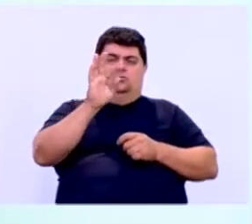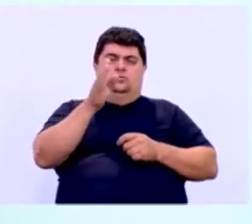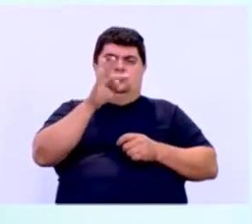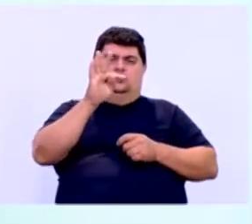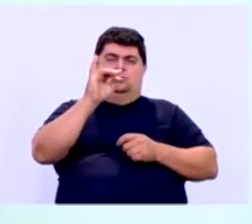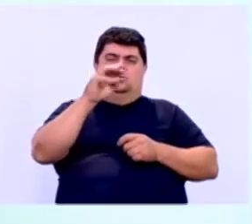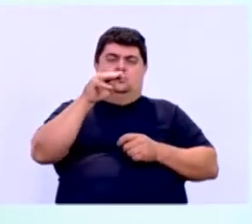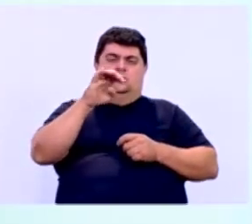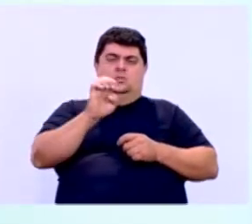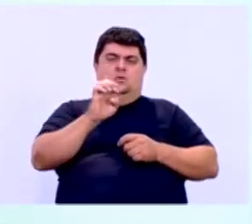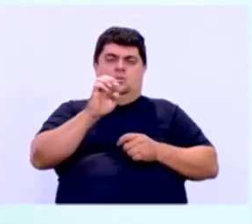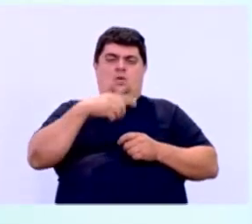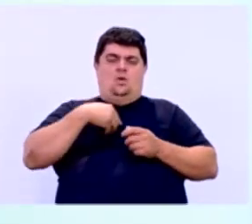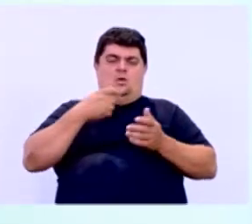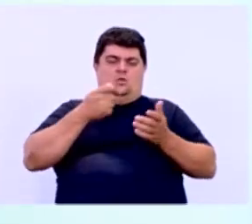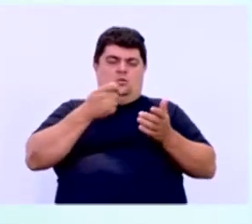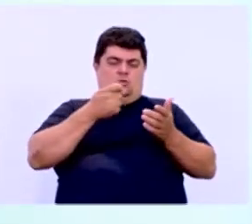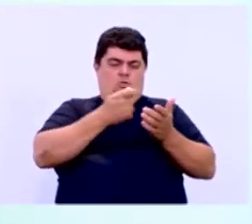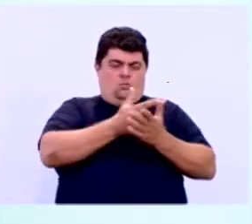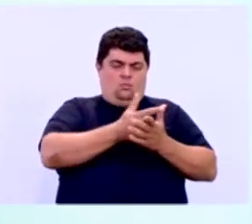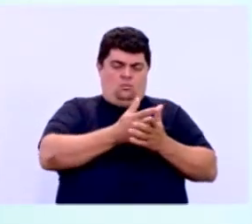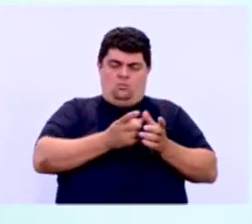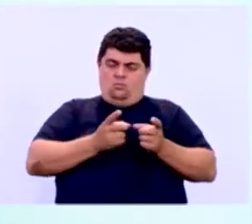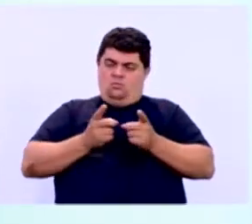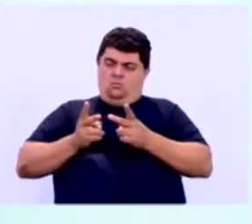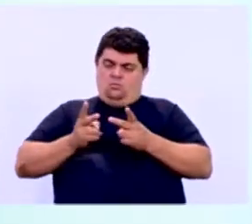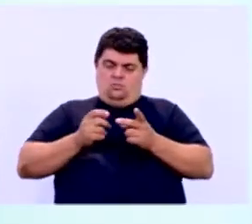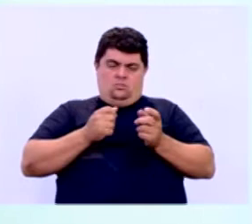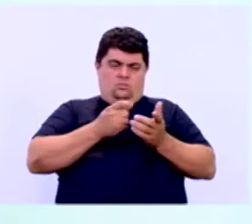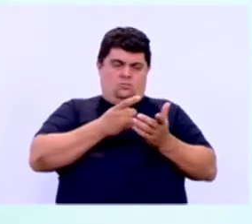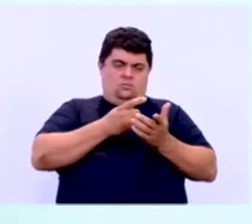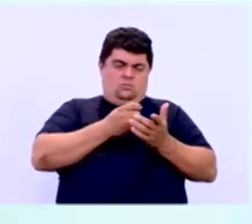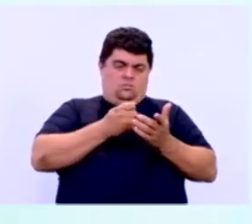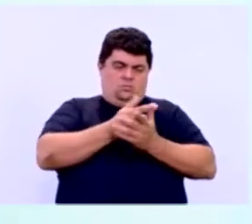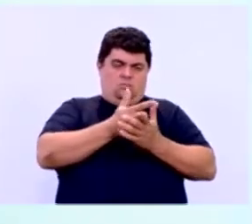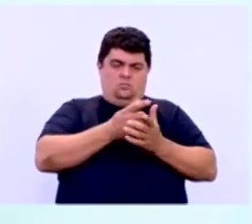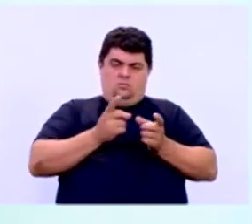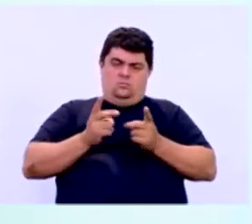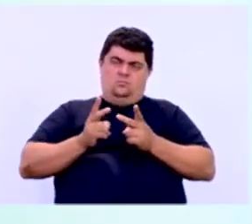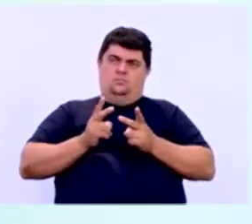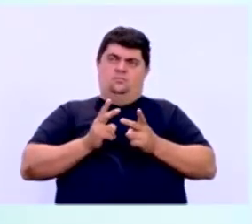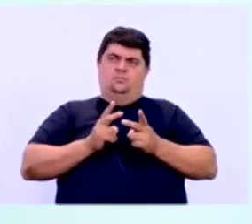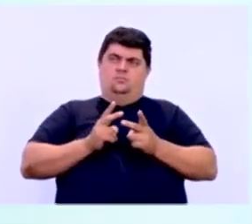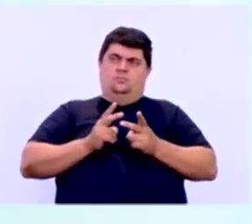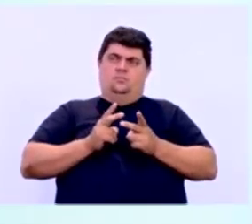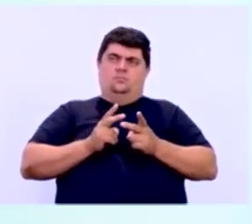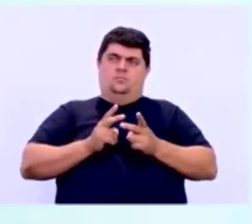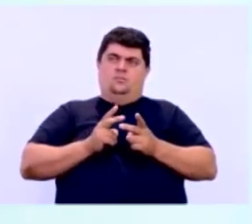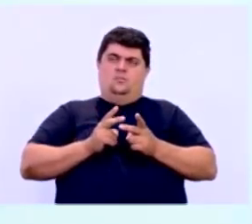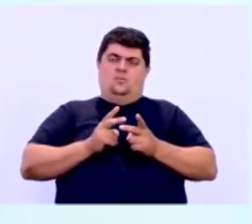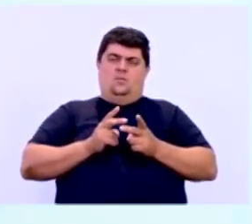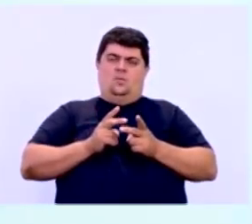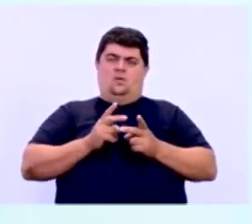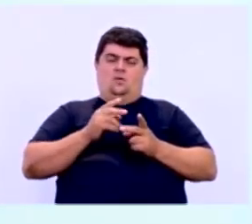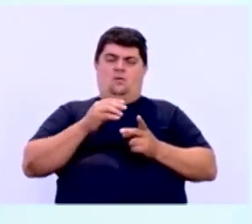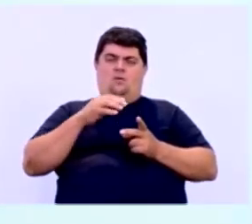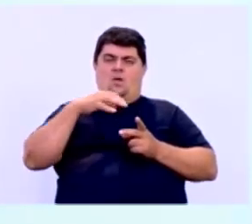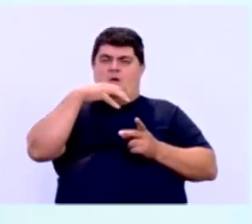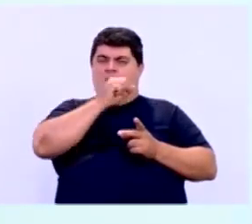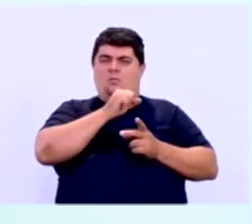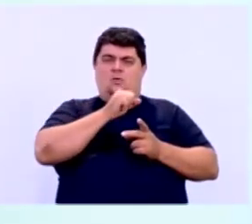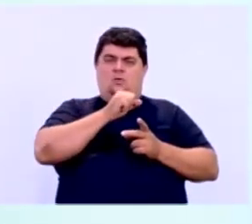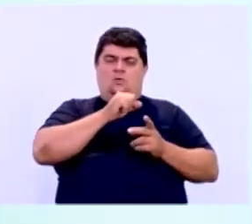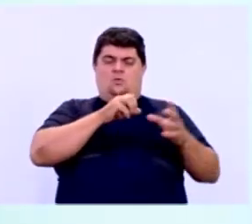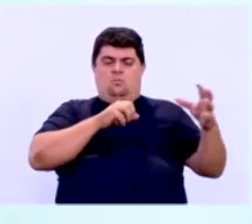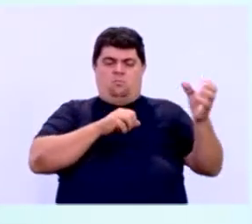você comprar, é você ter, na verdade, é você passar para o teu cliente o produto na hora certa. Né? Então, eu recebo do